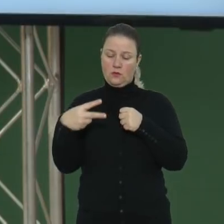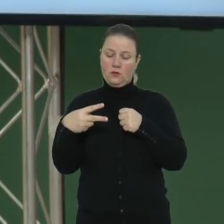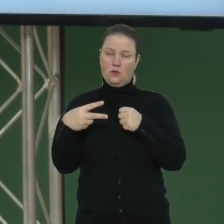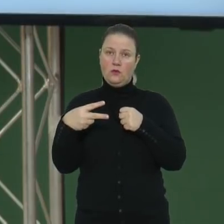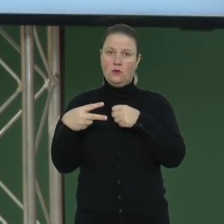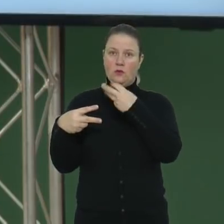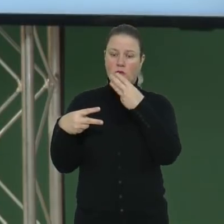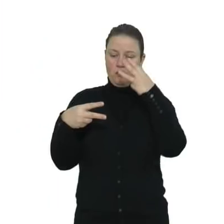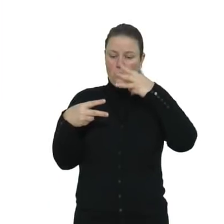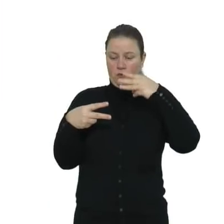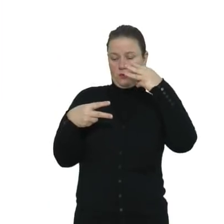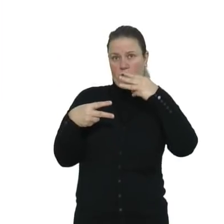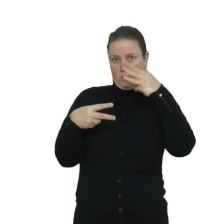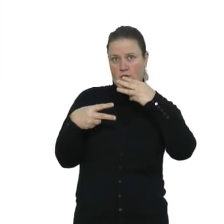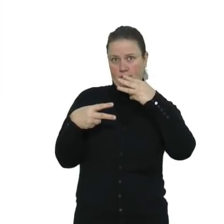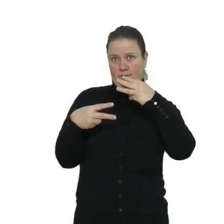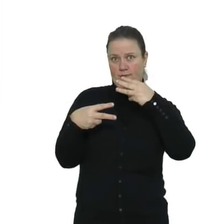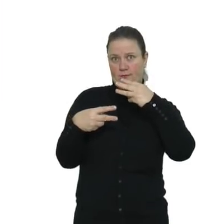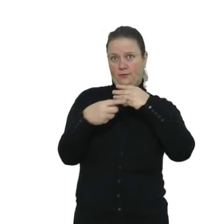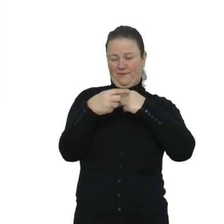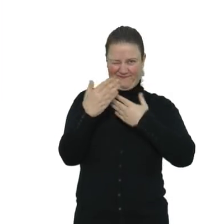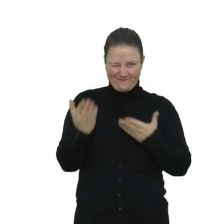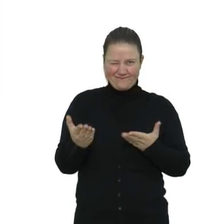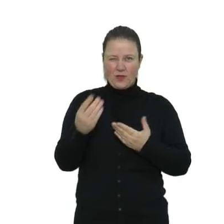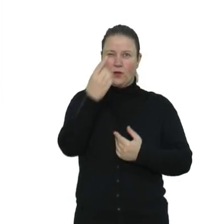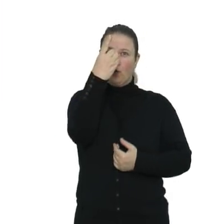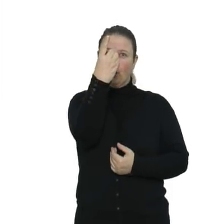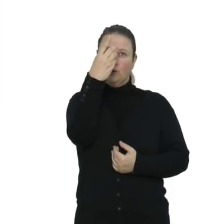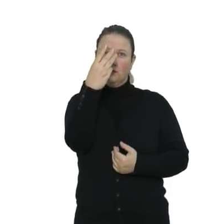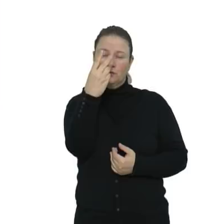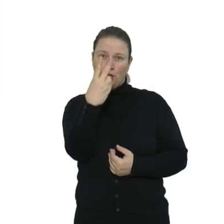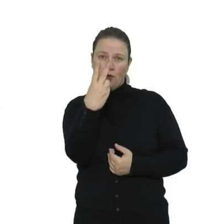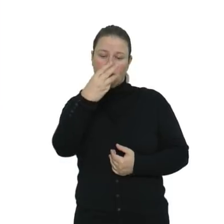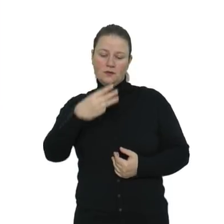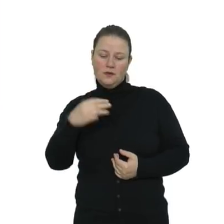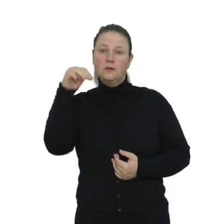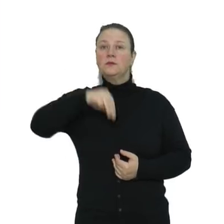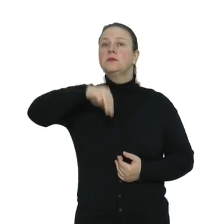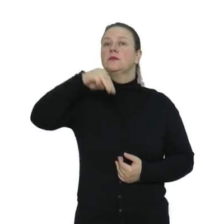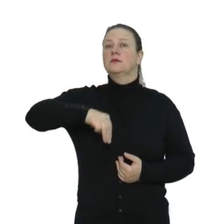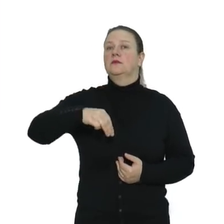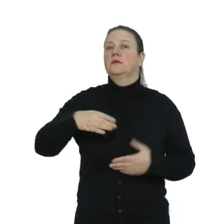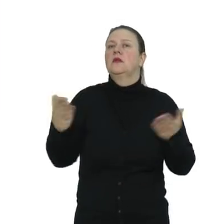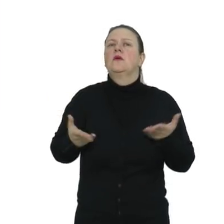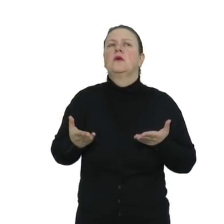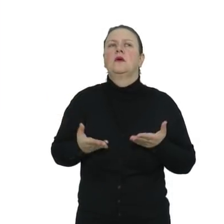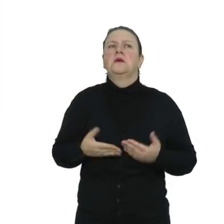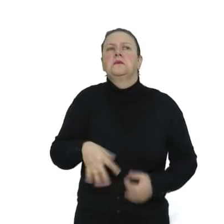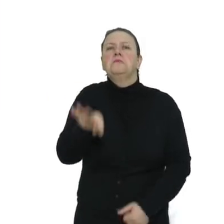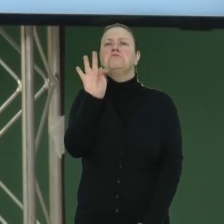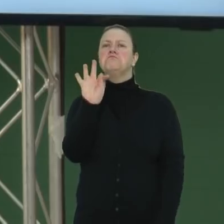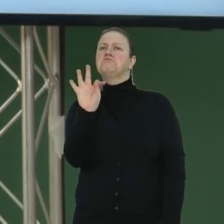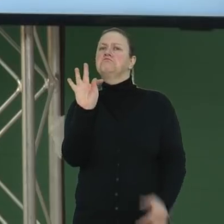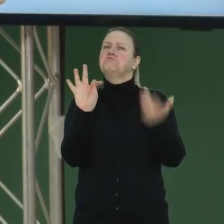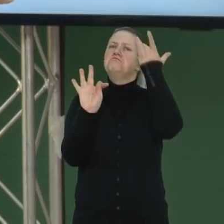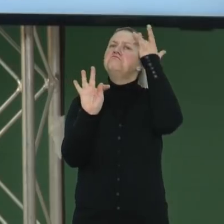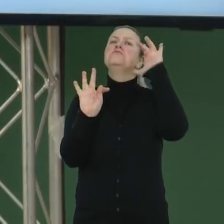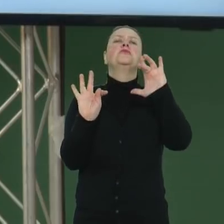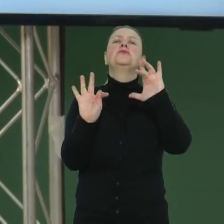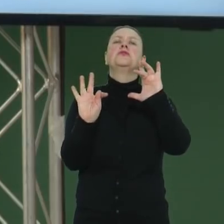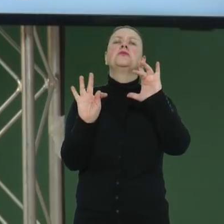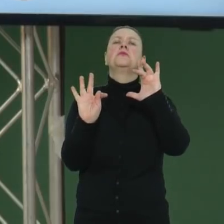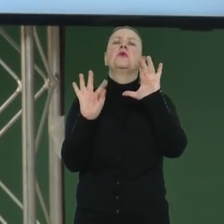cubo, aonde? No terceiro minuto, ok? E quando eu não sei quantos minutos que eu tenho, como que fica isso?